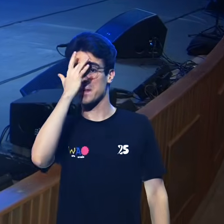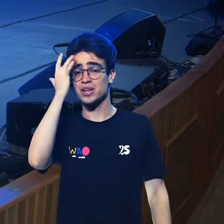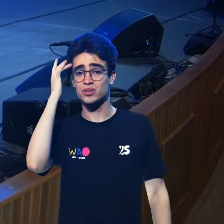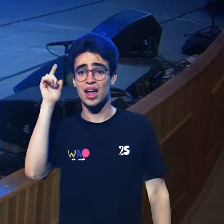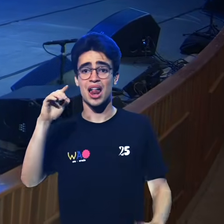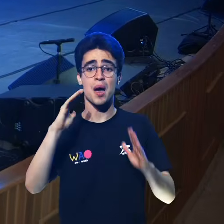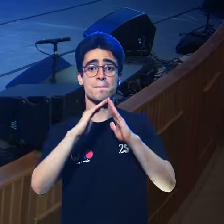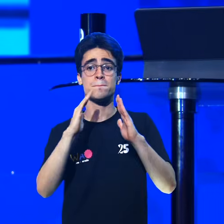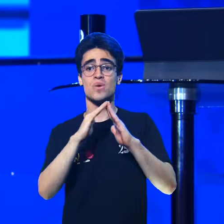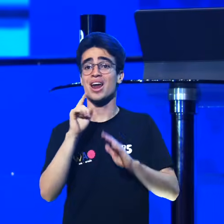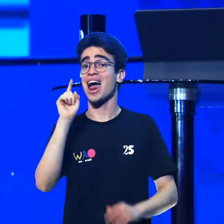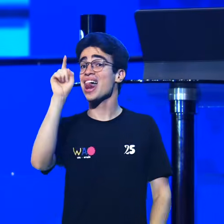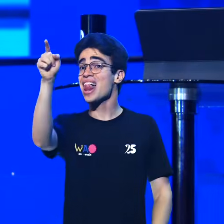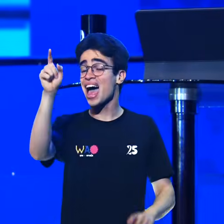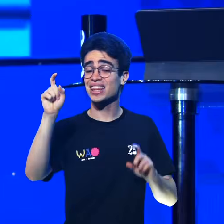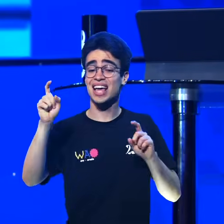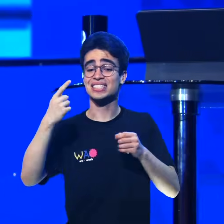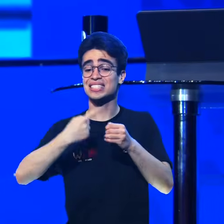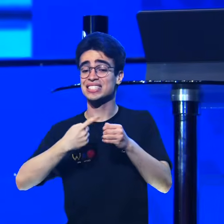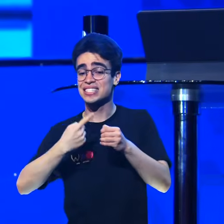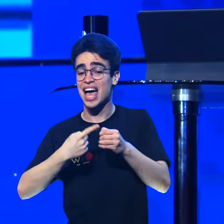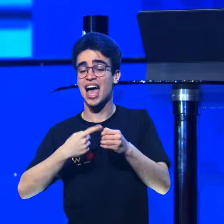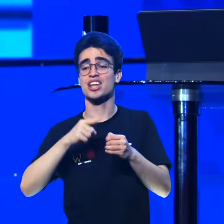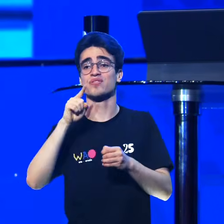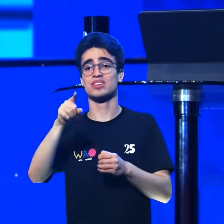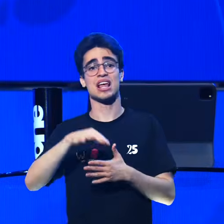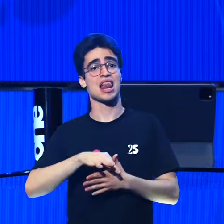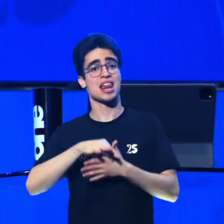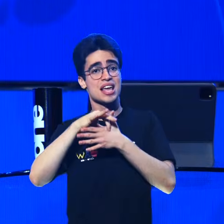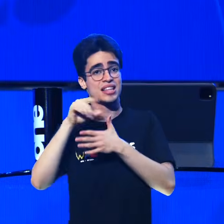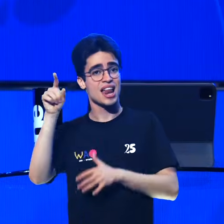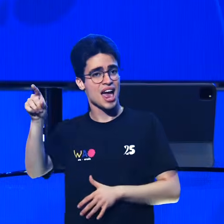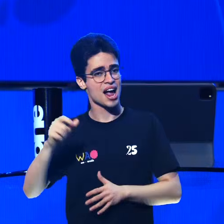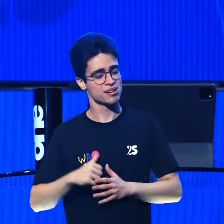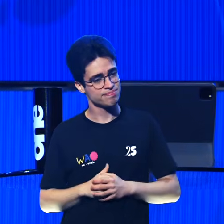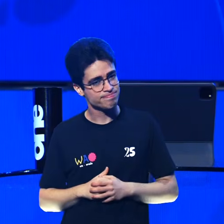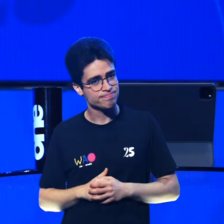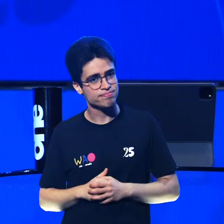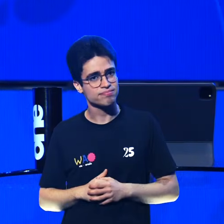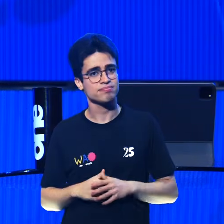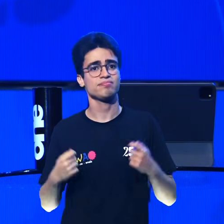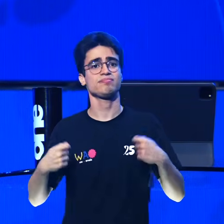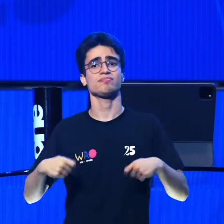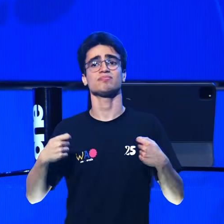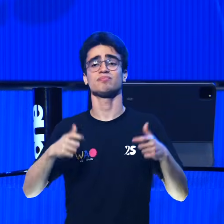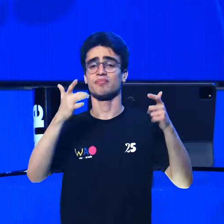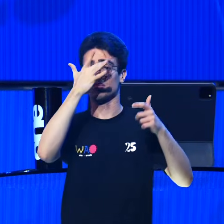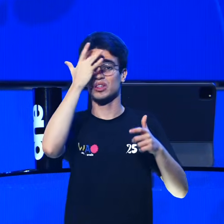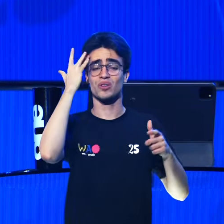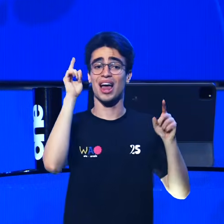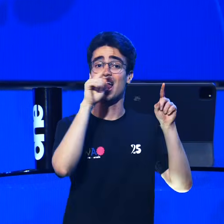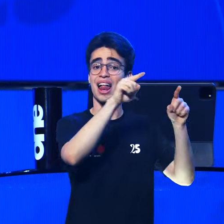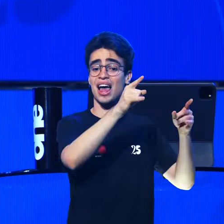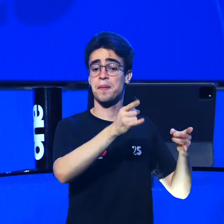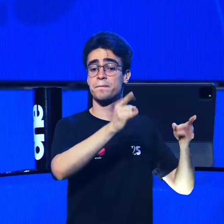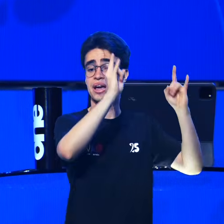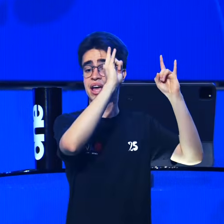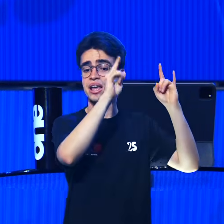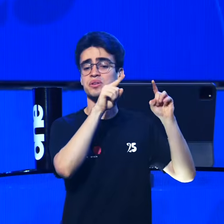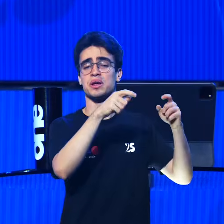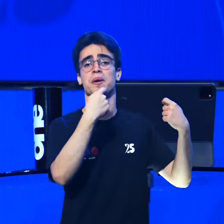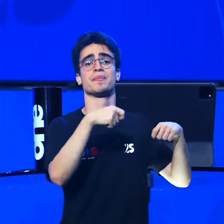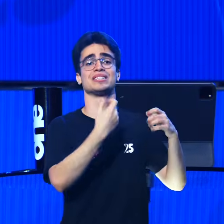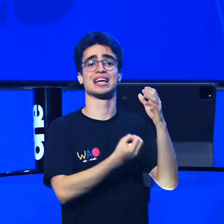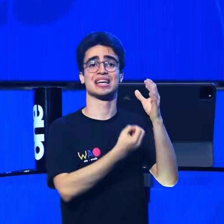lá naquela cidade que você pastoreia, que você lidera. Ele precisava de alguém naquele apartamento que precisa abrir um grupo